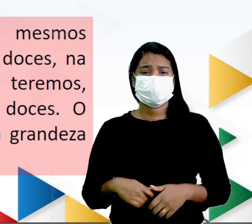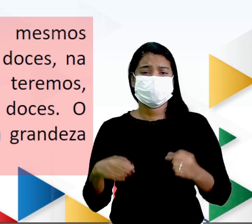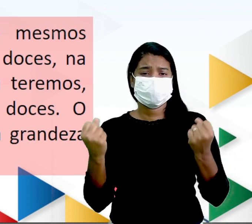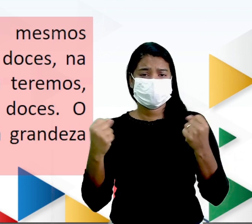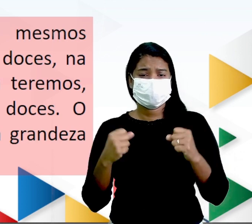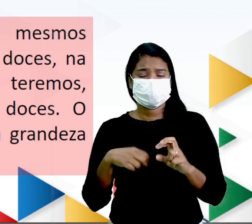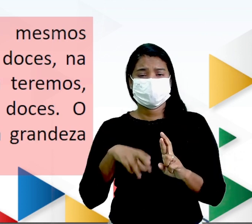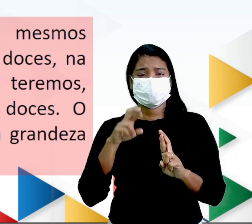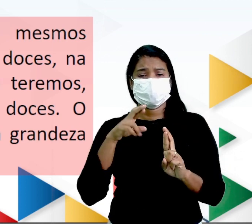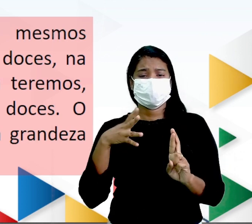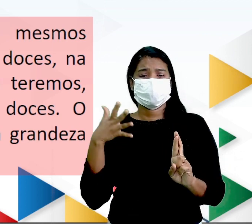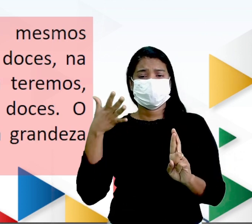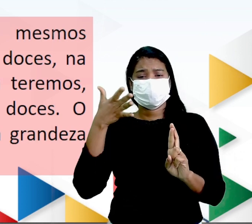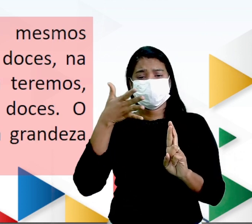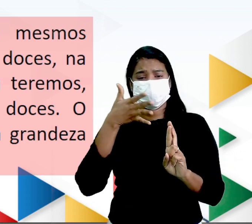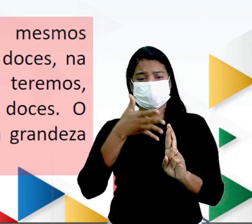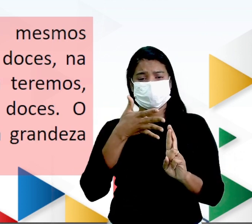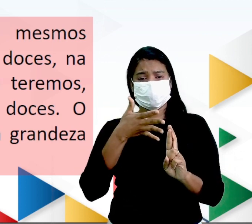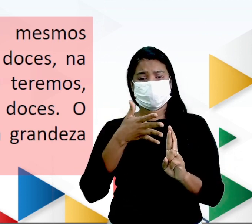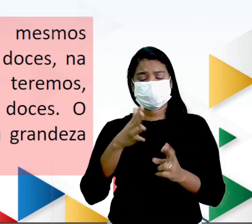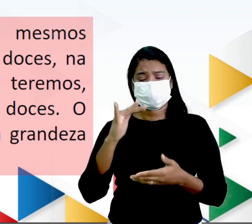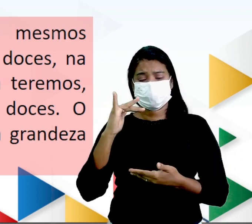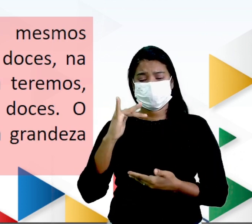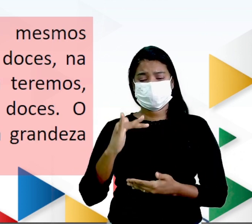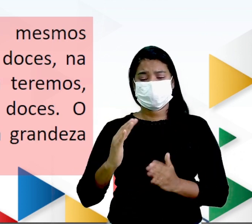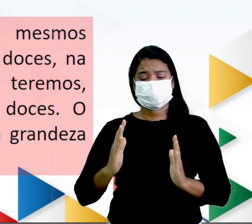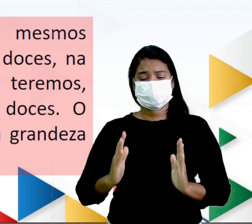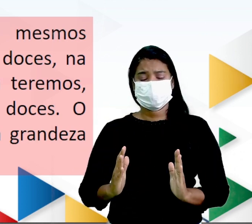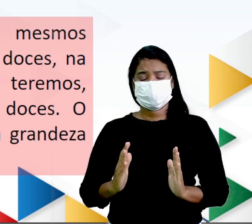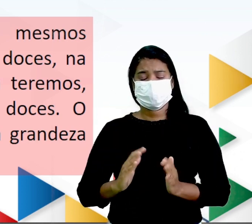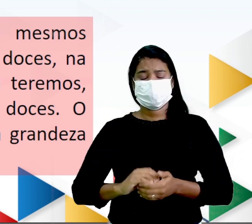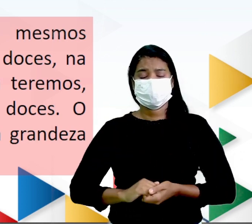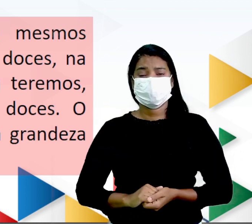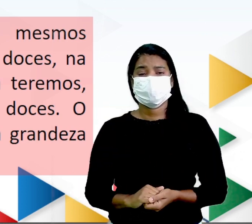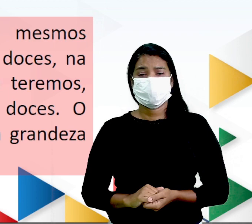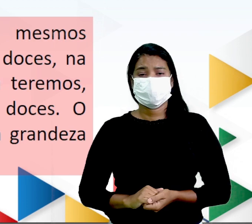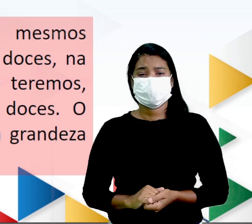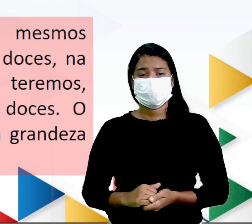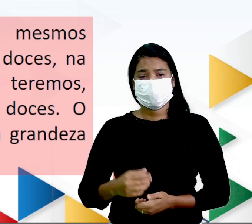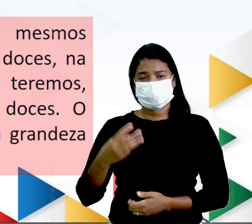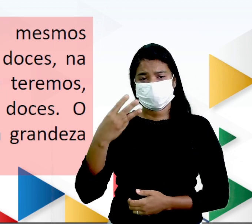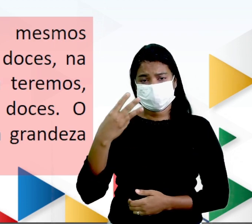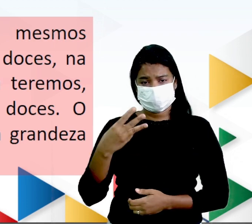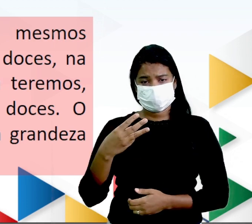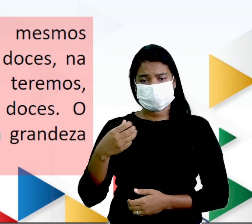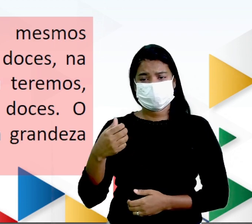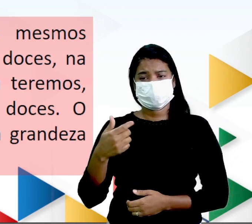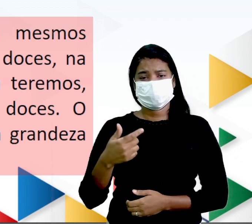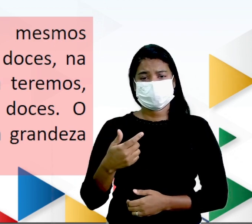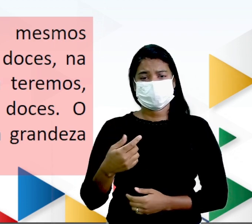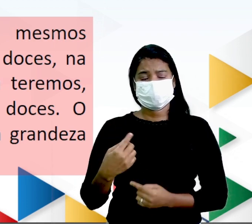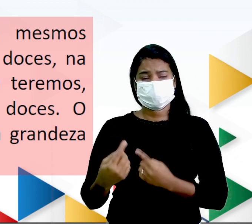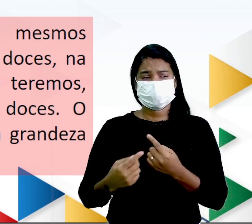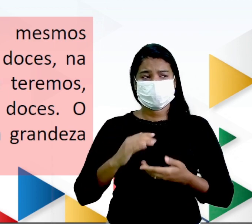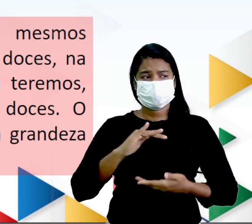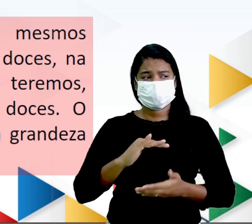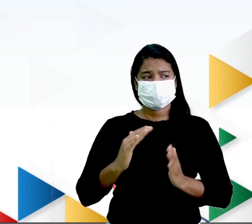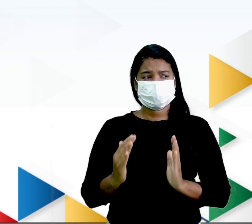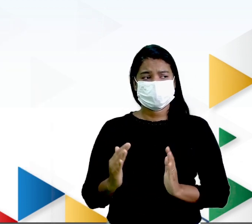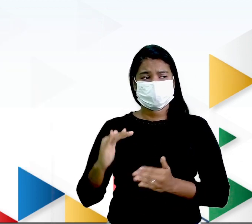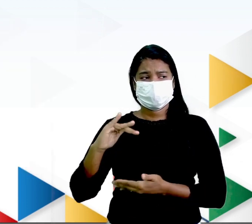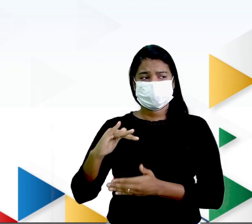uma referência. E a medida é a caixa. A caixa comporta 3 doces, cada caixinha, tá